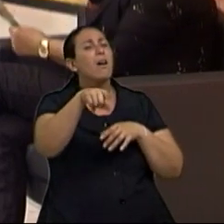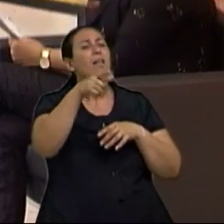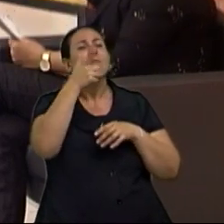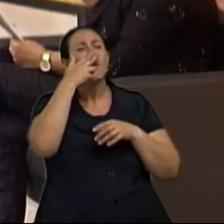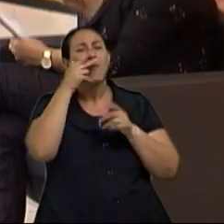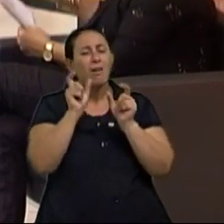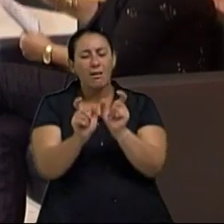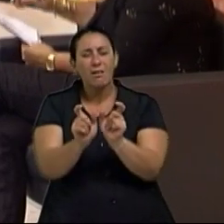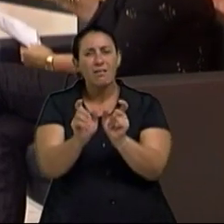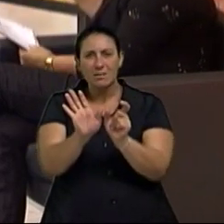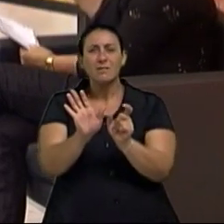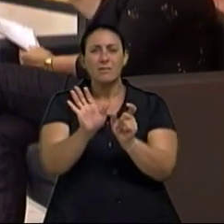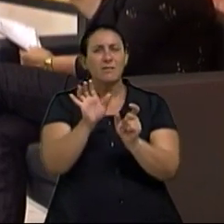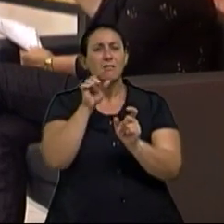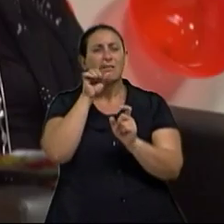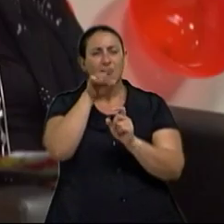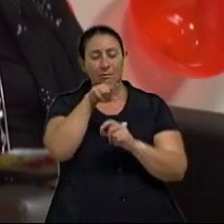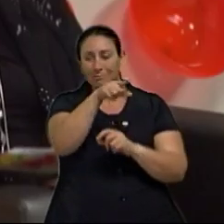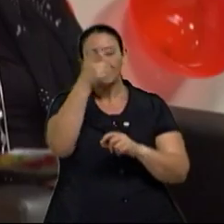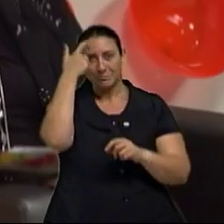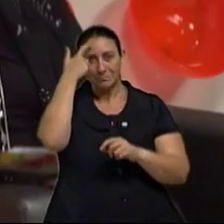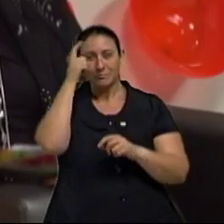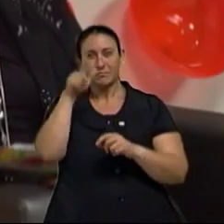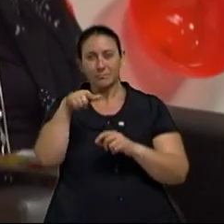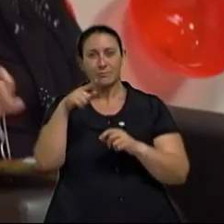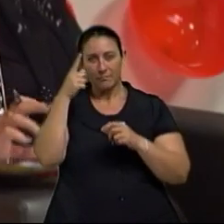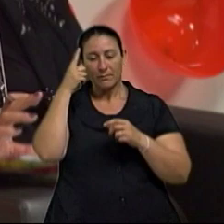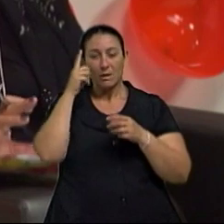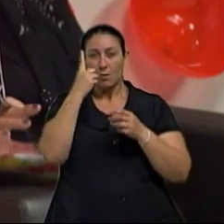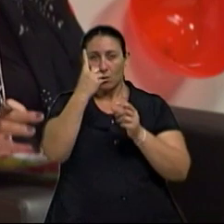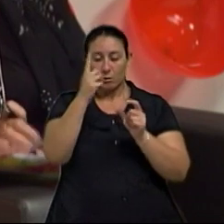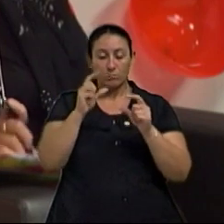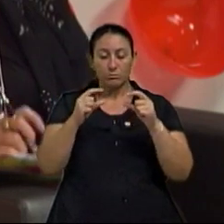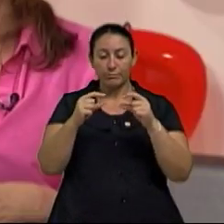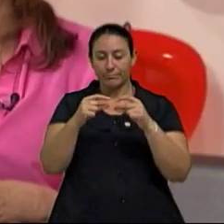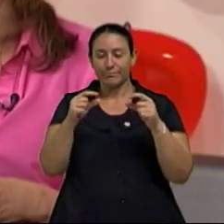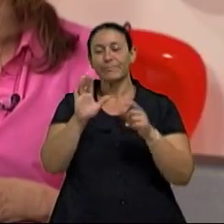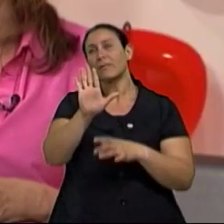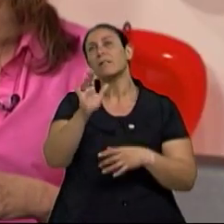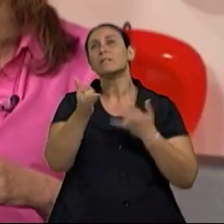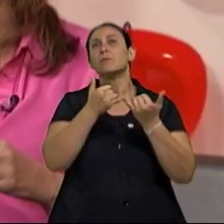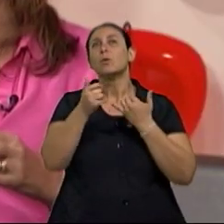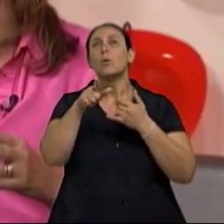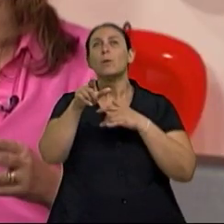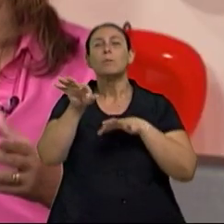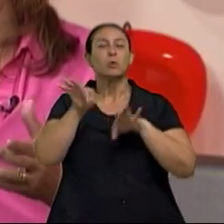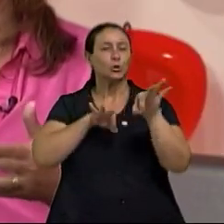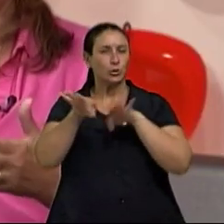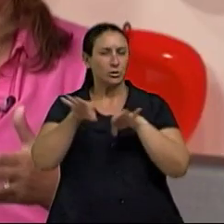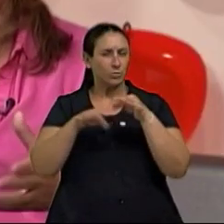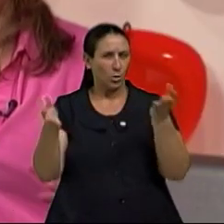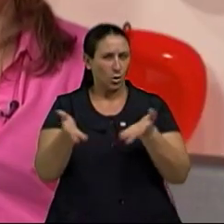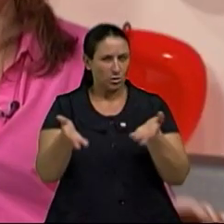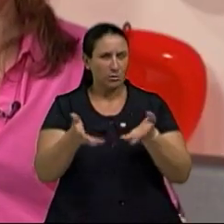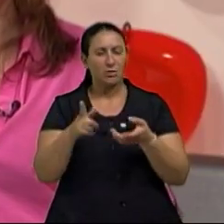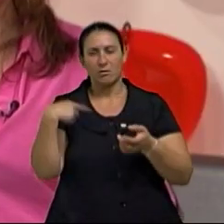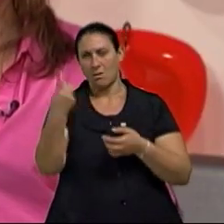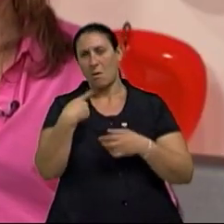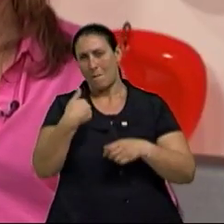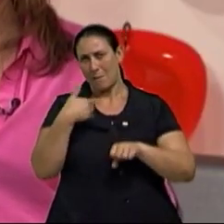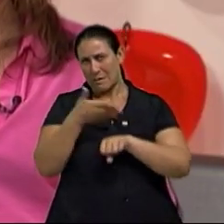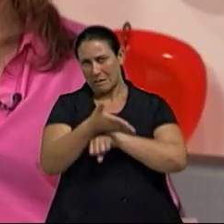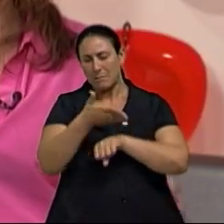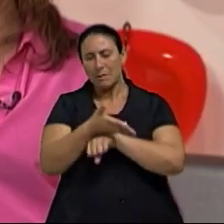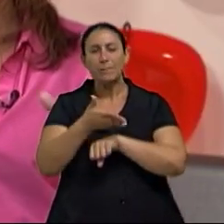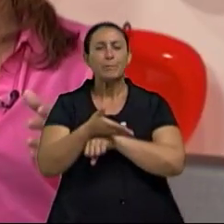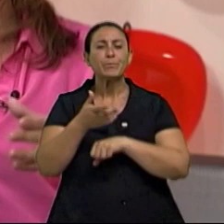ter 6 Agora gramas. Agora chegamos lá, tá. Uma divisão é 6 gramas, tá. Esse projeto, por exemplo, que a gente... Que eu participei desse